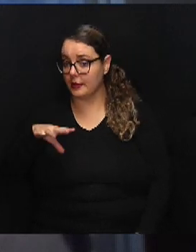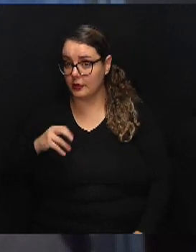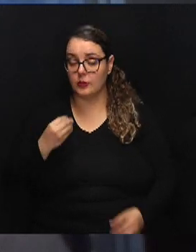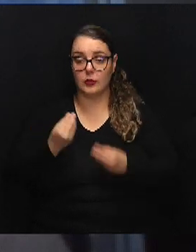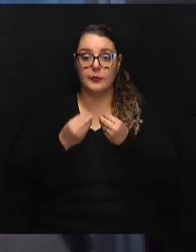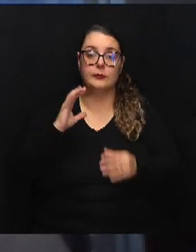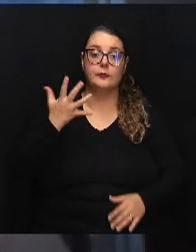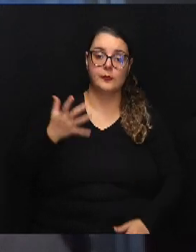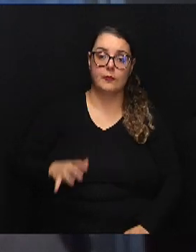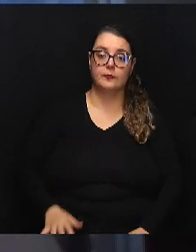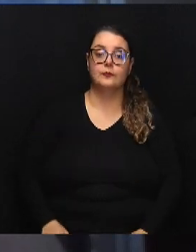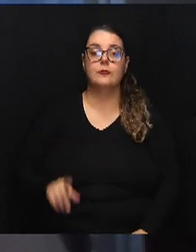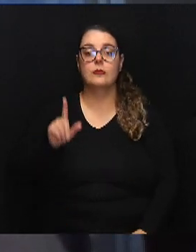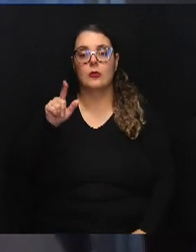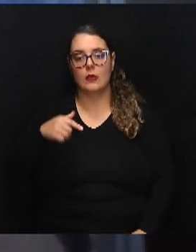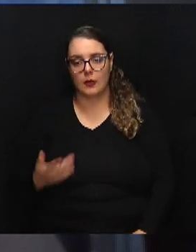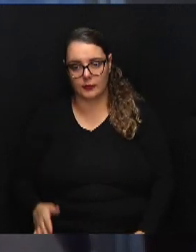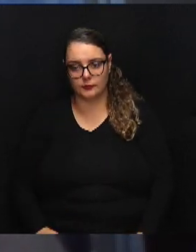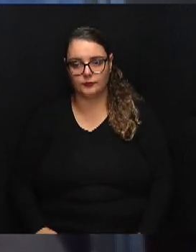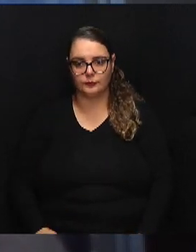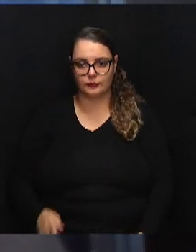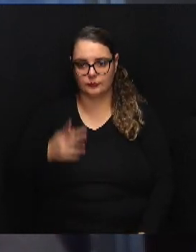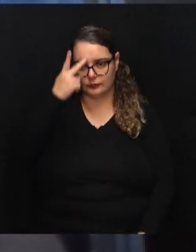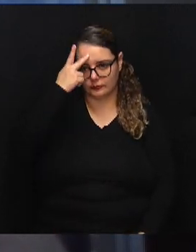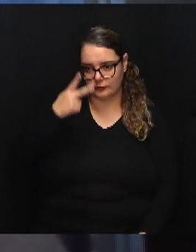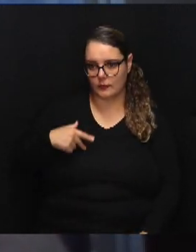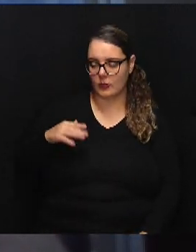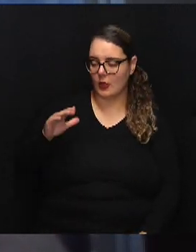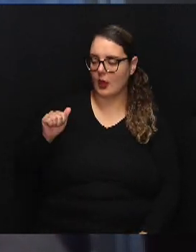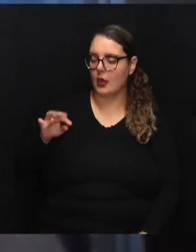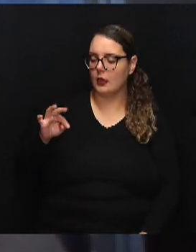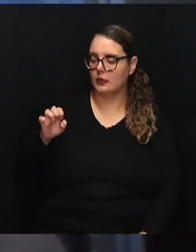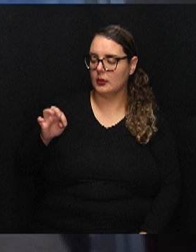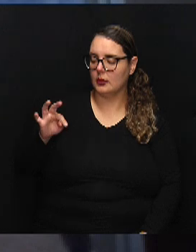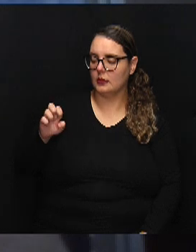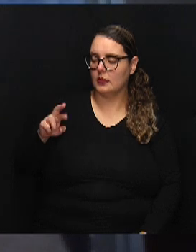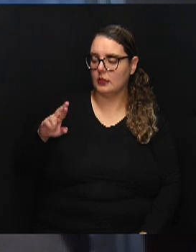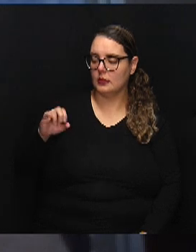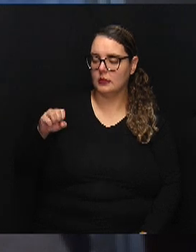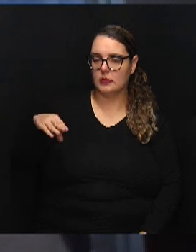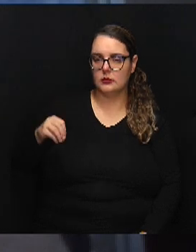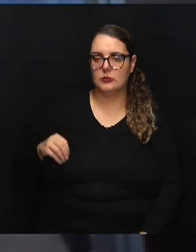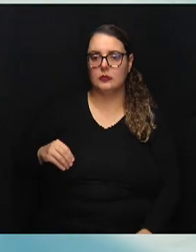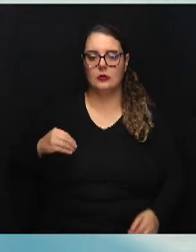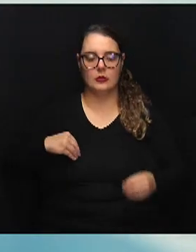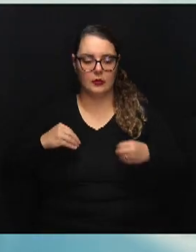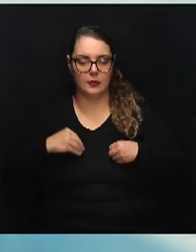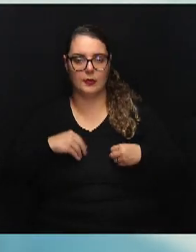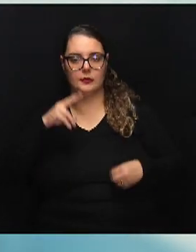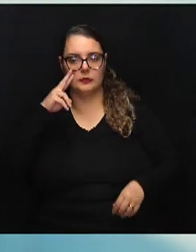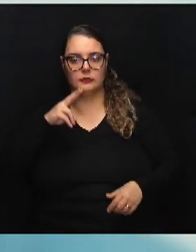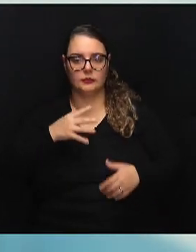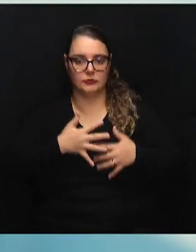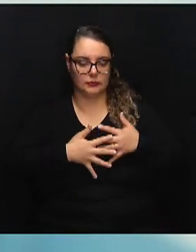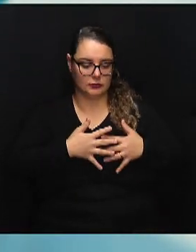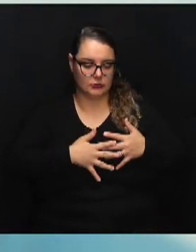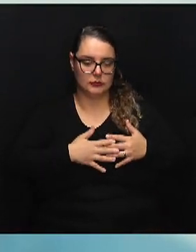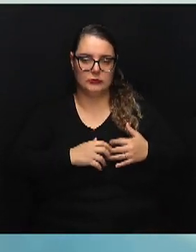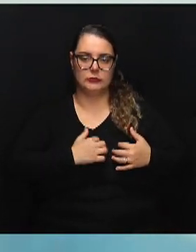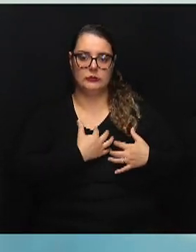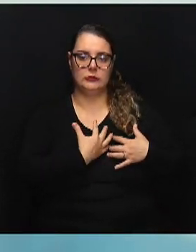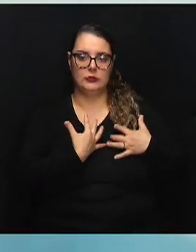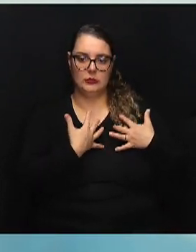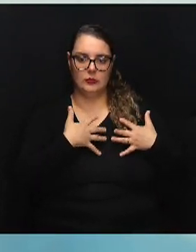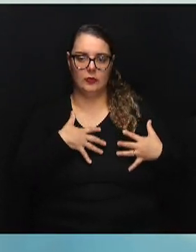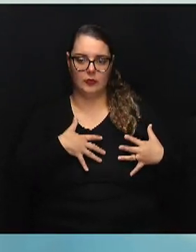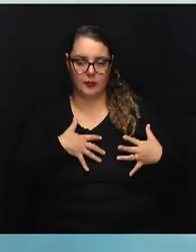acontece? É através do próprio cateterismo, eu faço um exame, vejo a obstrução num dos vasos, e